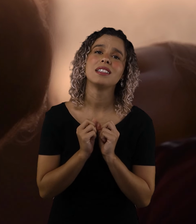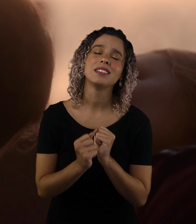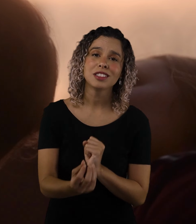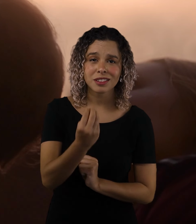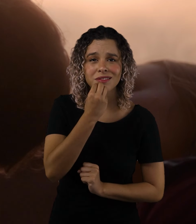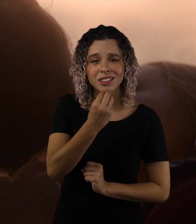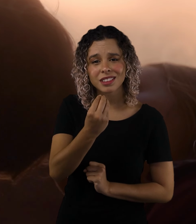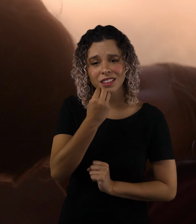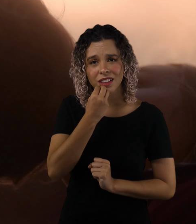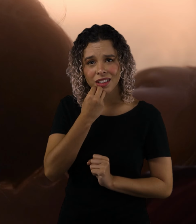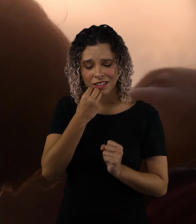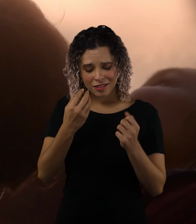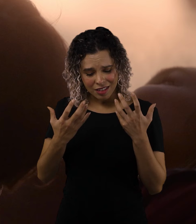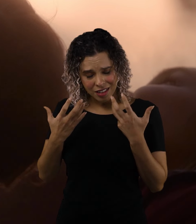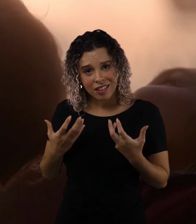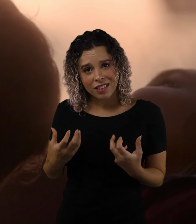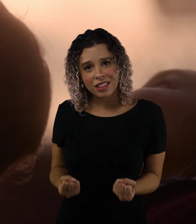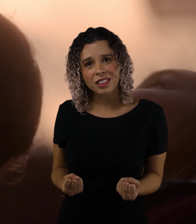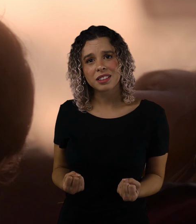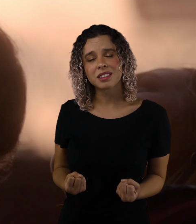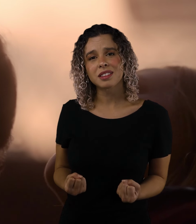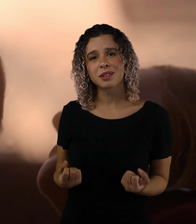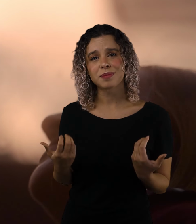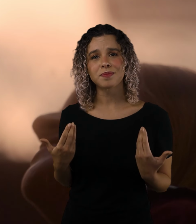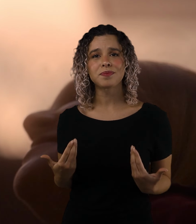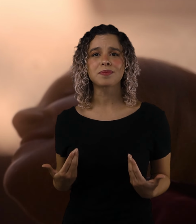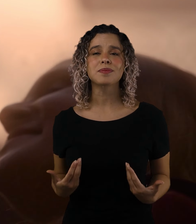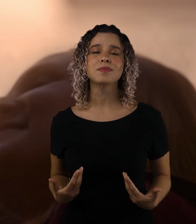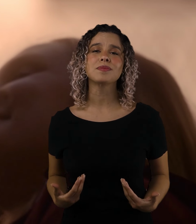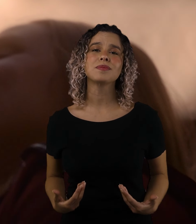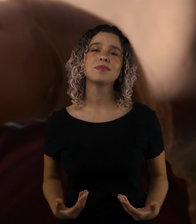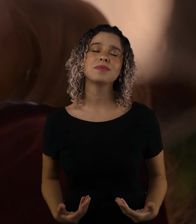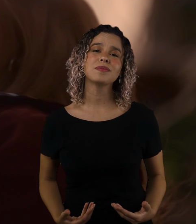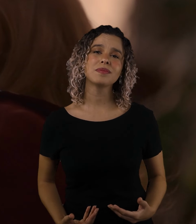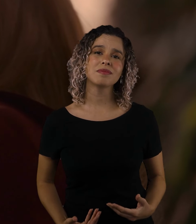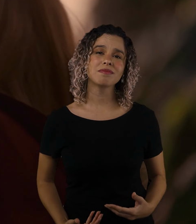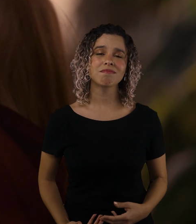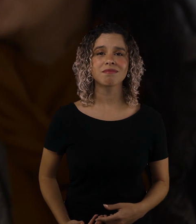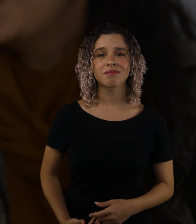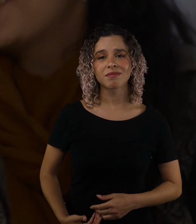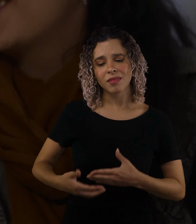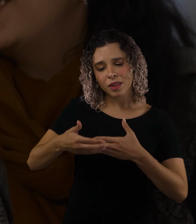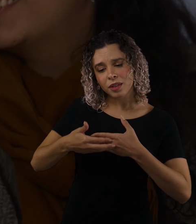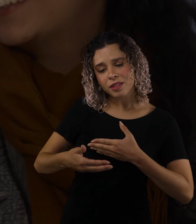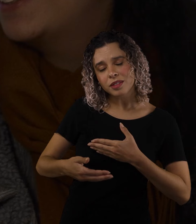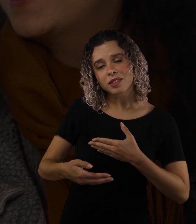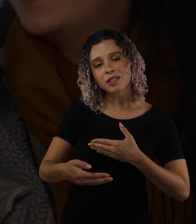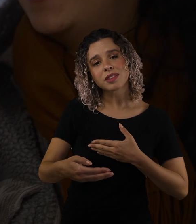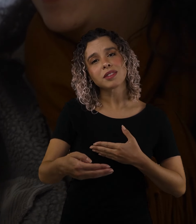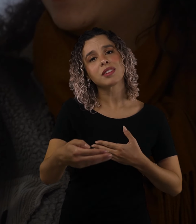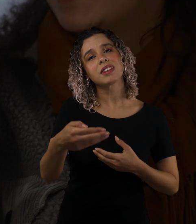Take me on. Nos braços da mãe, Tim aponta pro céu rosado. Depois, nós